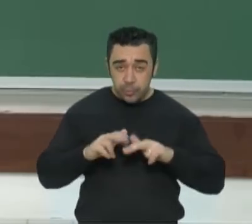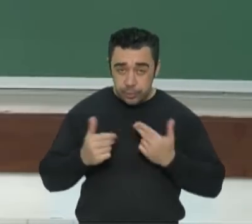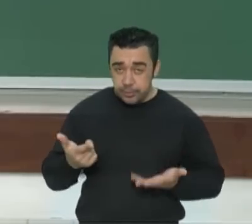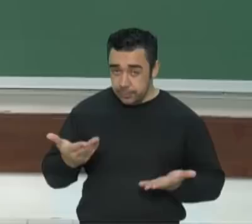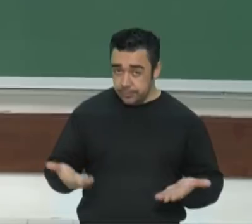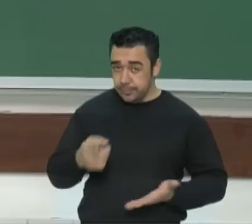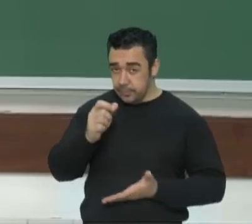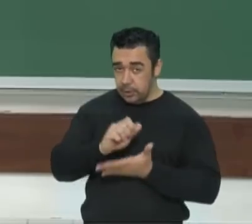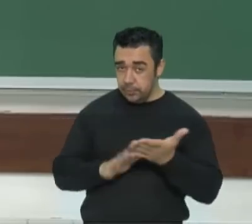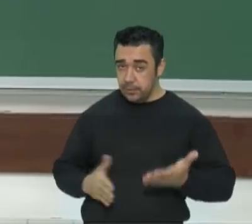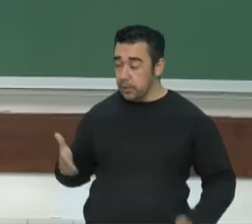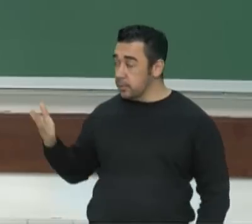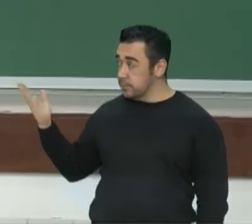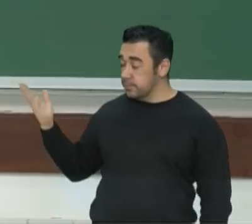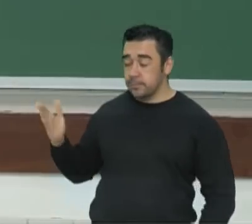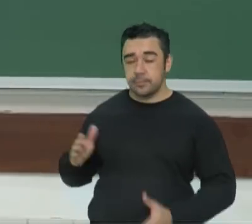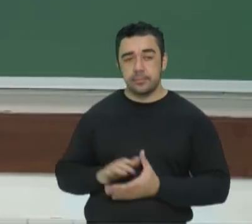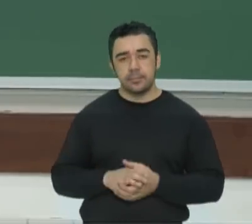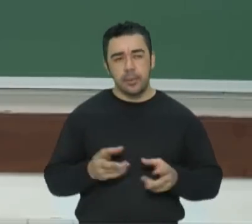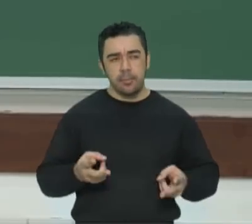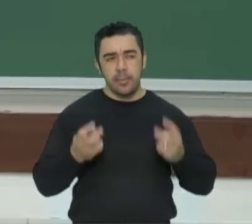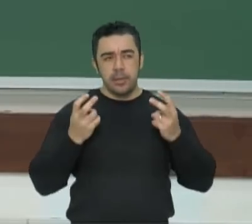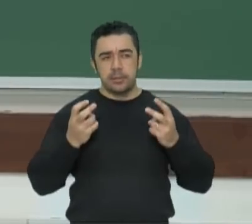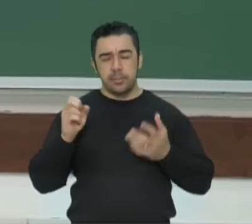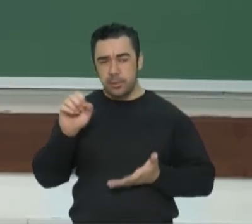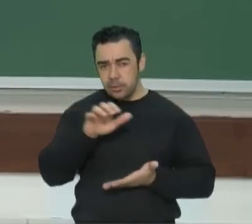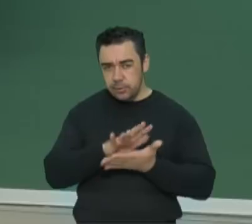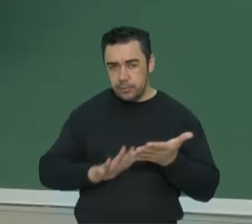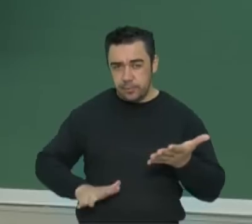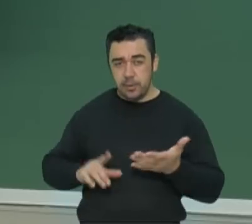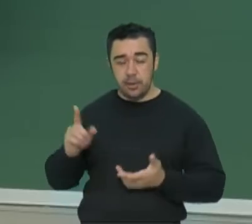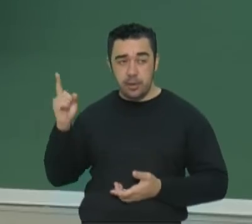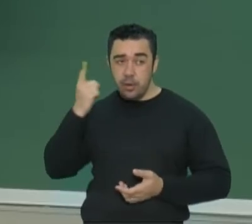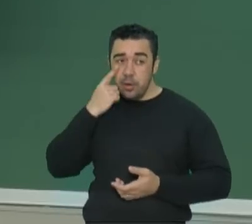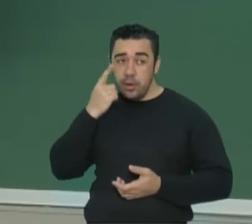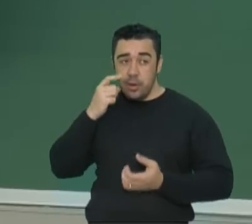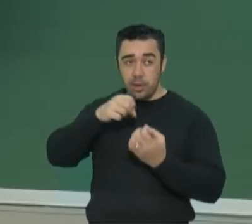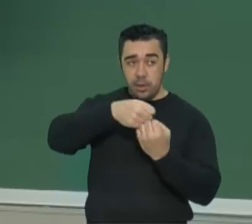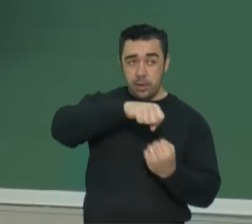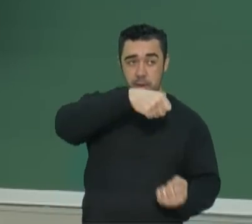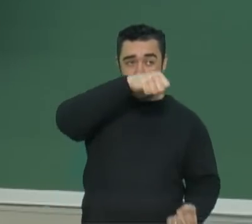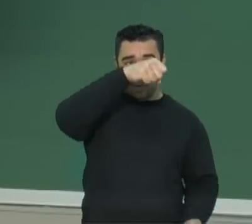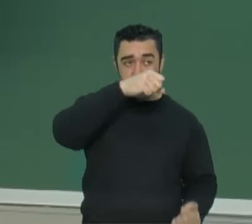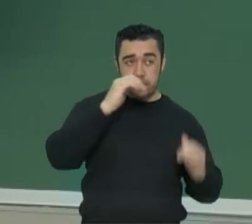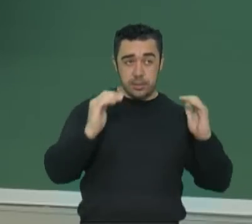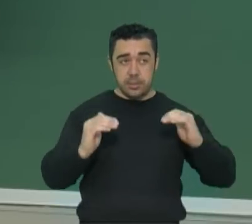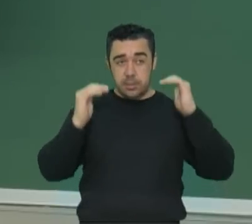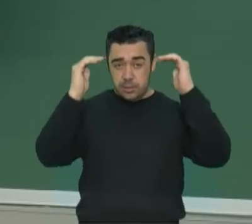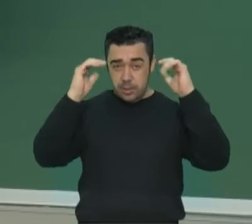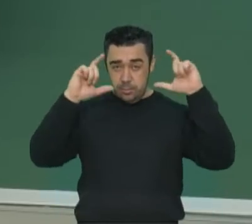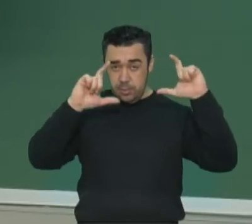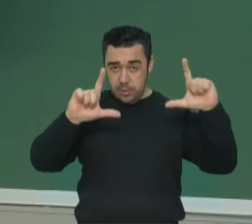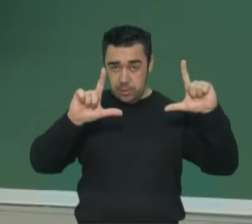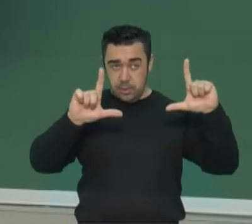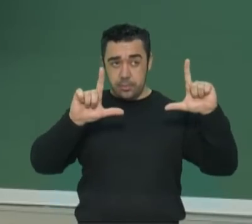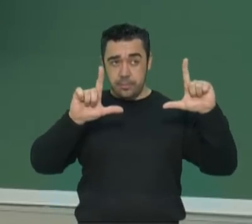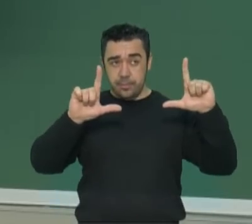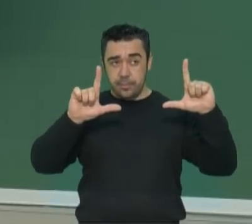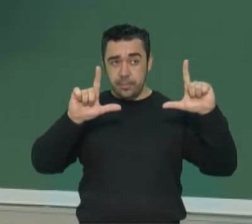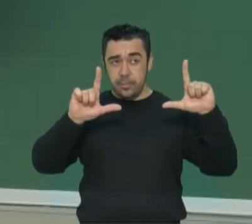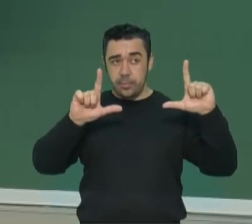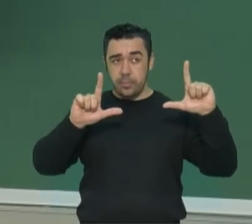tem tarefa para você. Observe essa imagem desse cartaz, que na parte de cima, aqui mais em